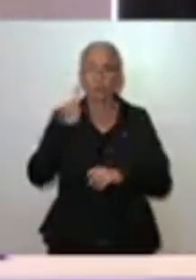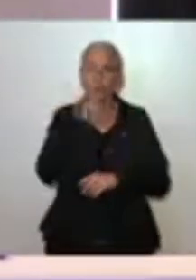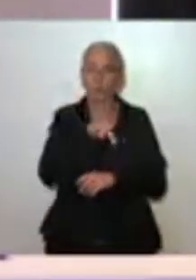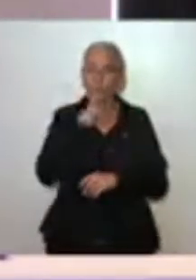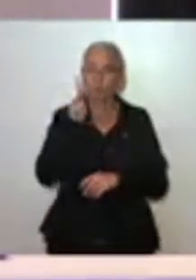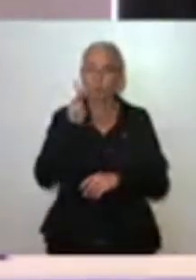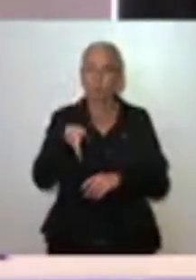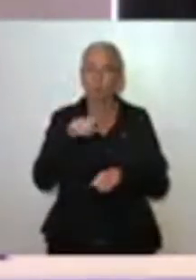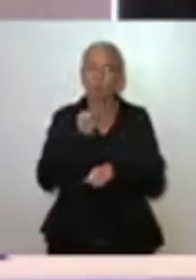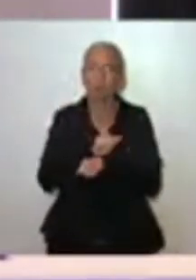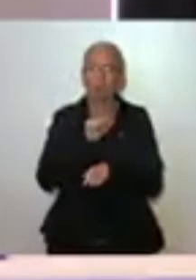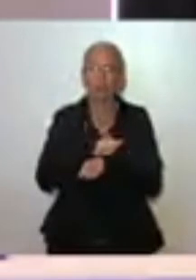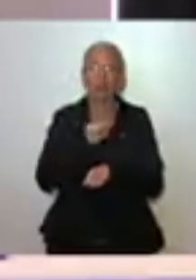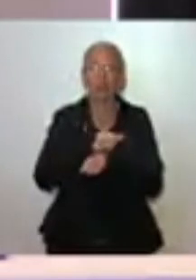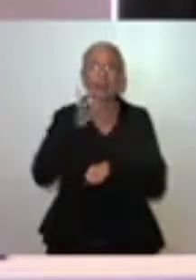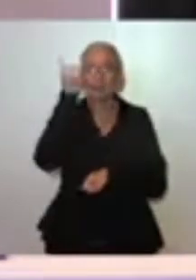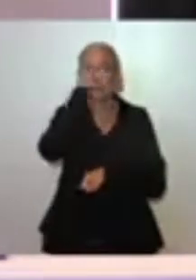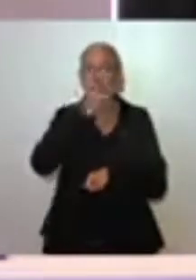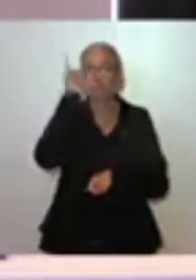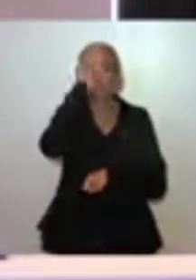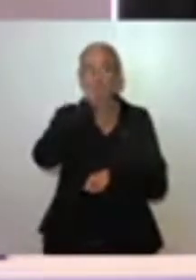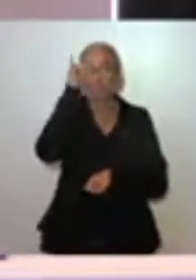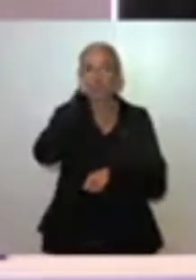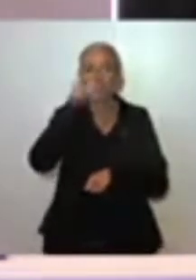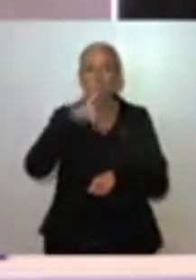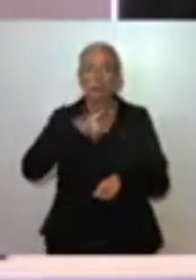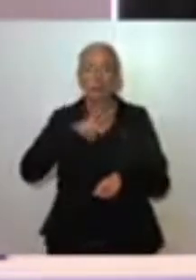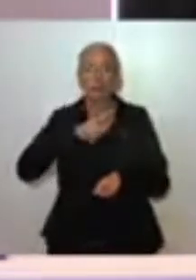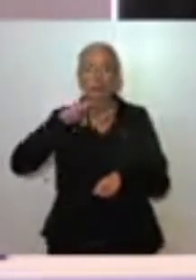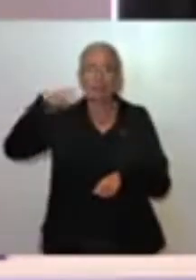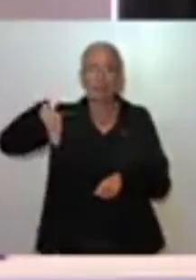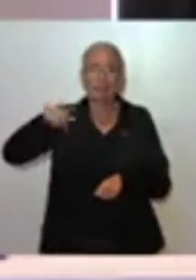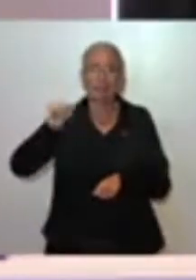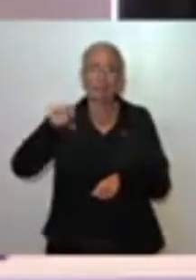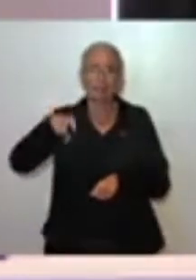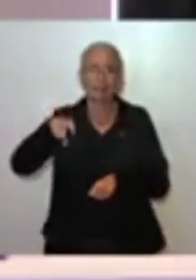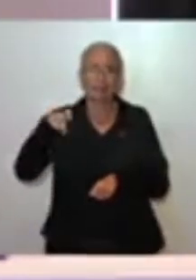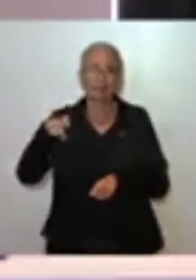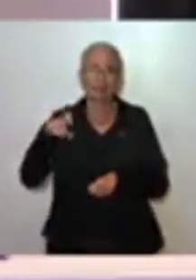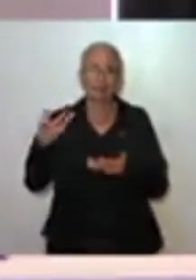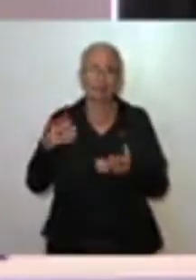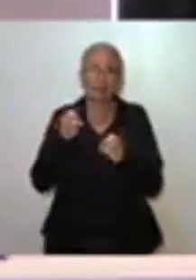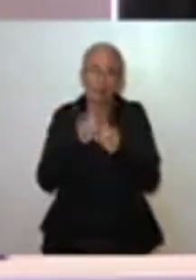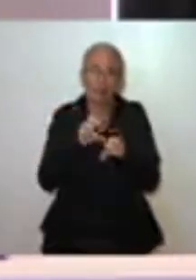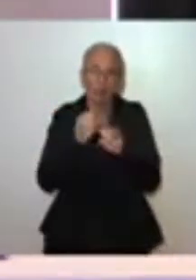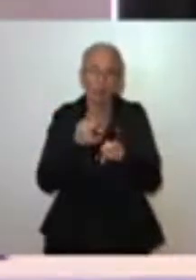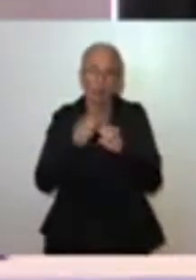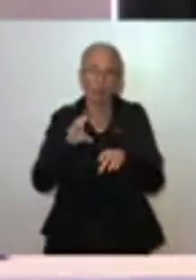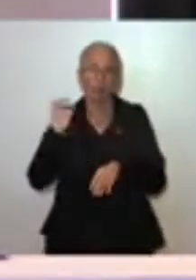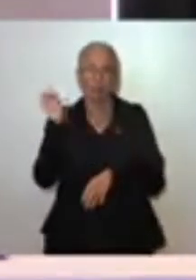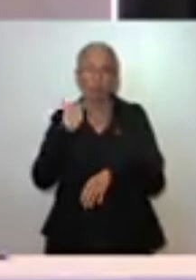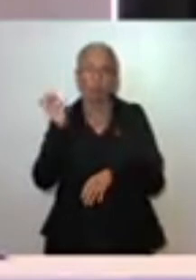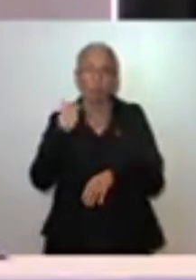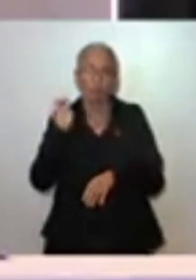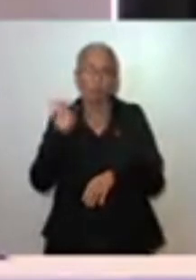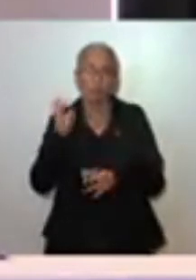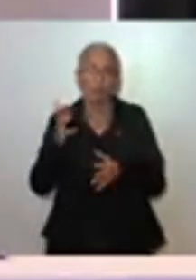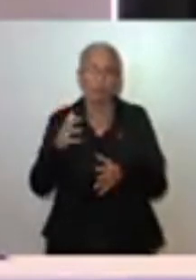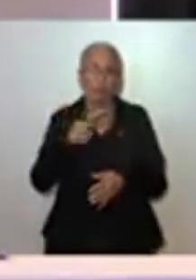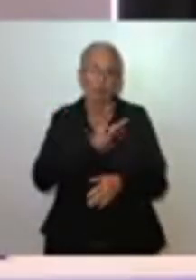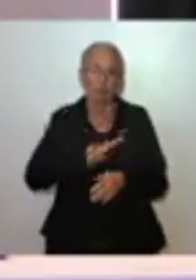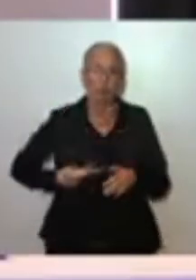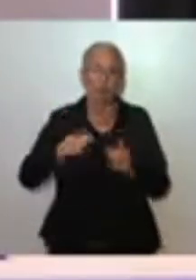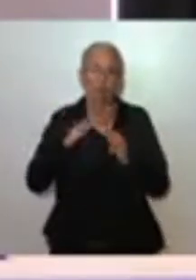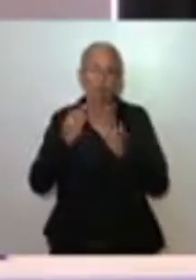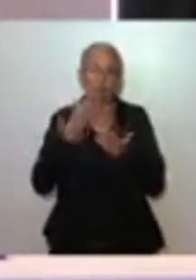e parar com essa bobagem de achar que tem doutrinação marxista o que ensine alguém a ser gay em escola